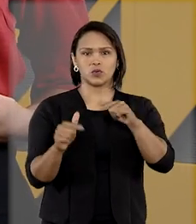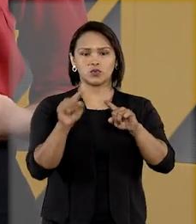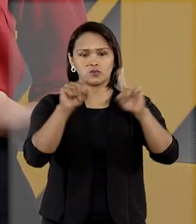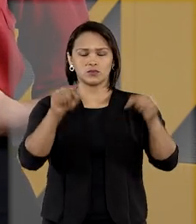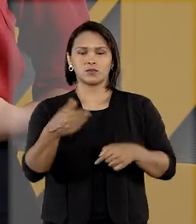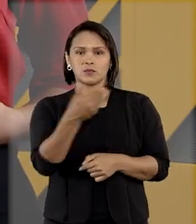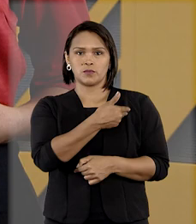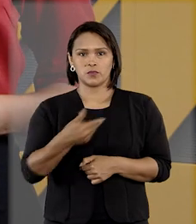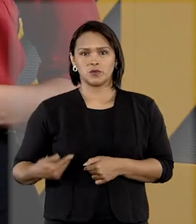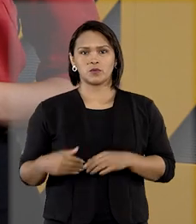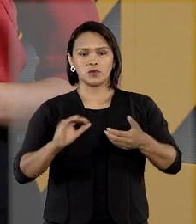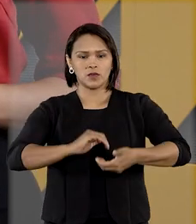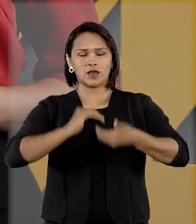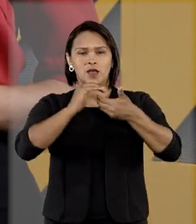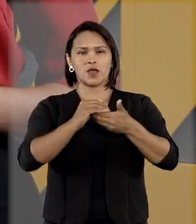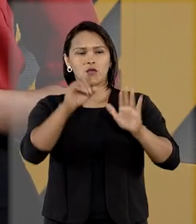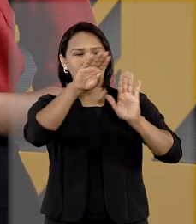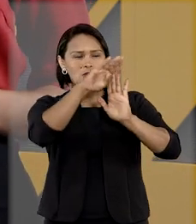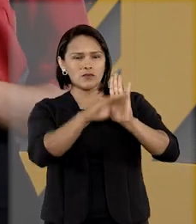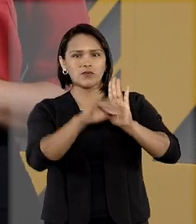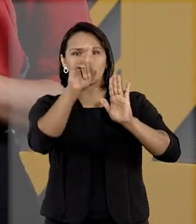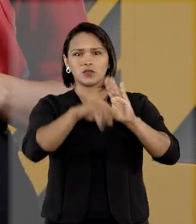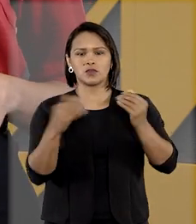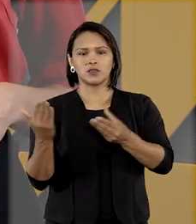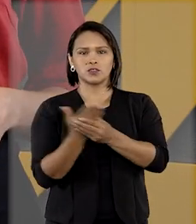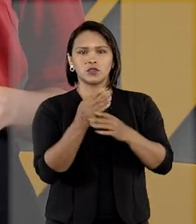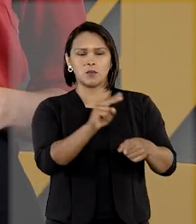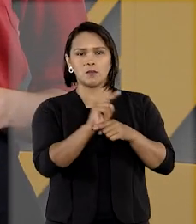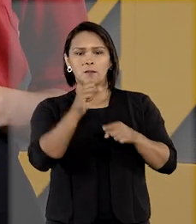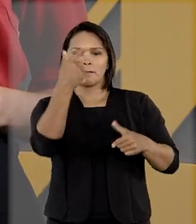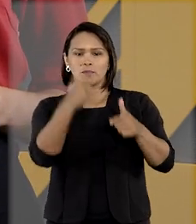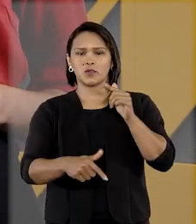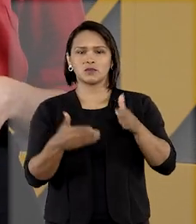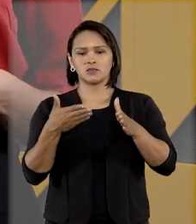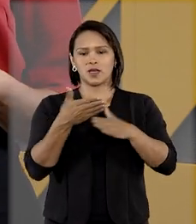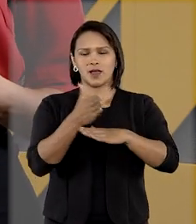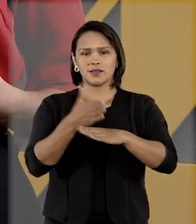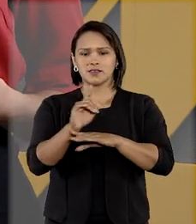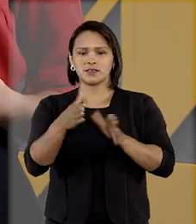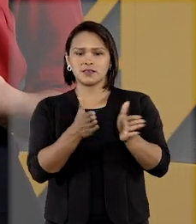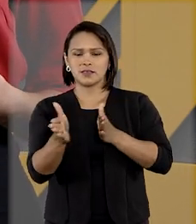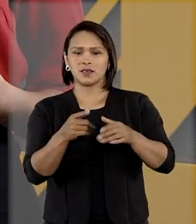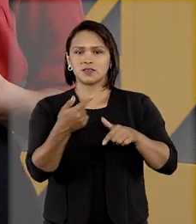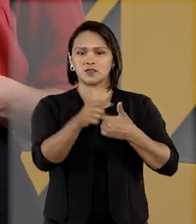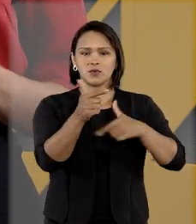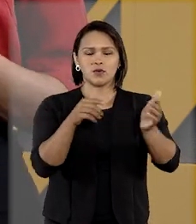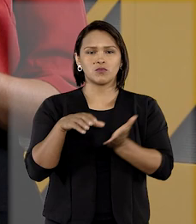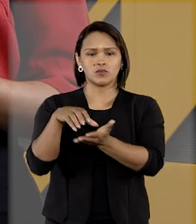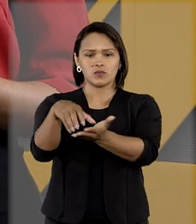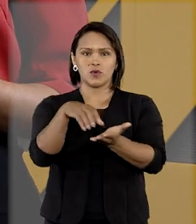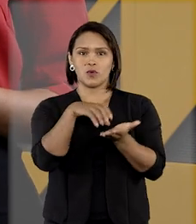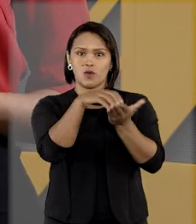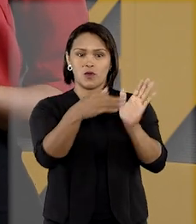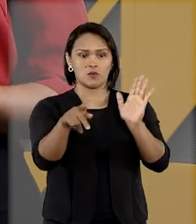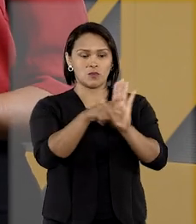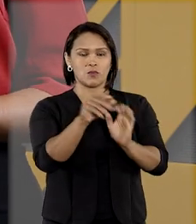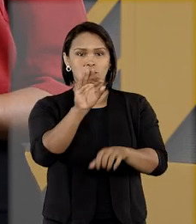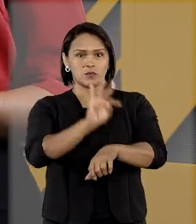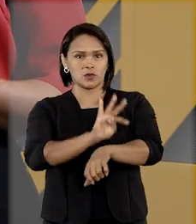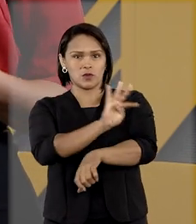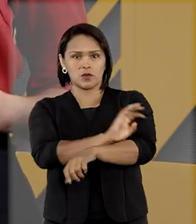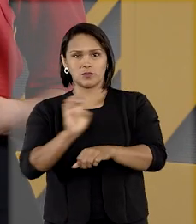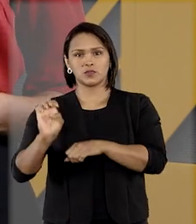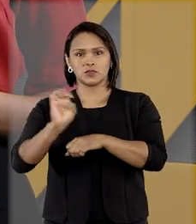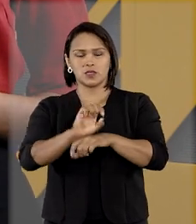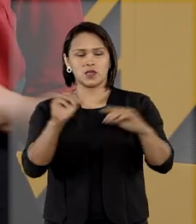outros agentes públicos, a Corte referendou as medidas de proibição de acesso dos investigados a determinados